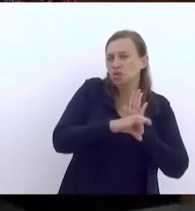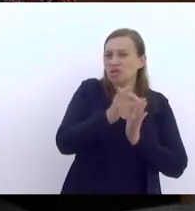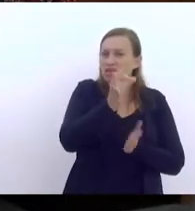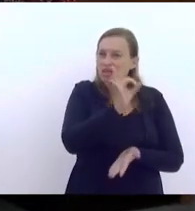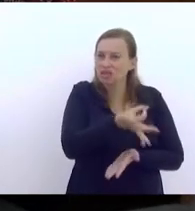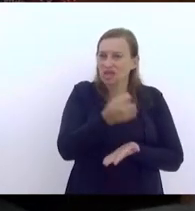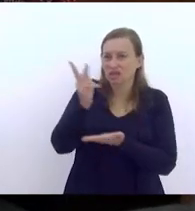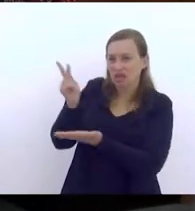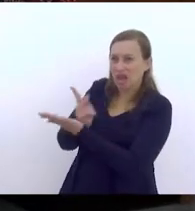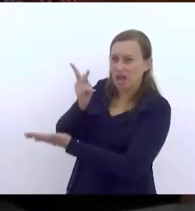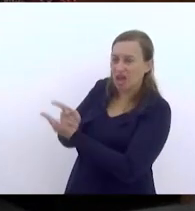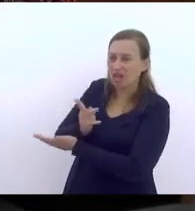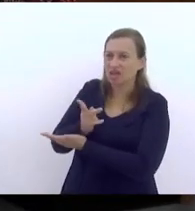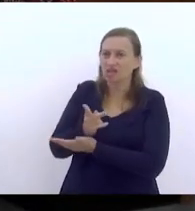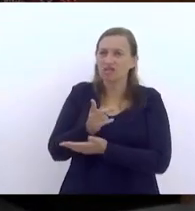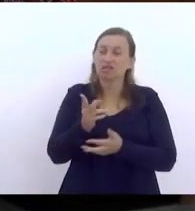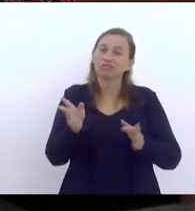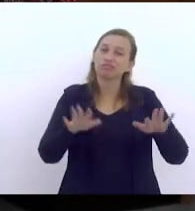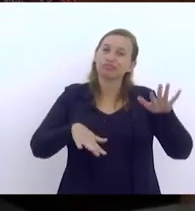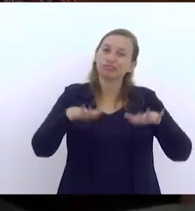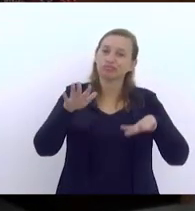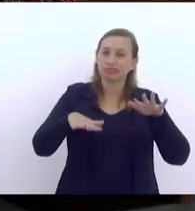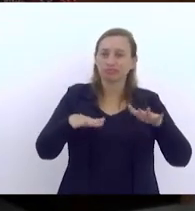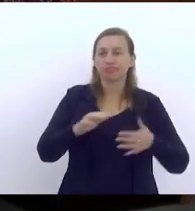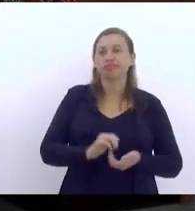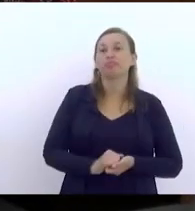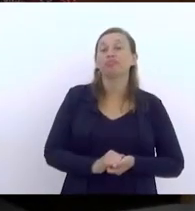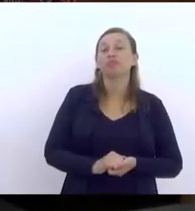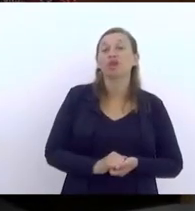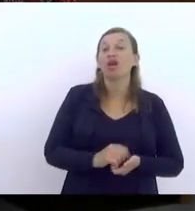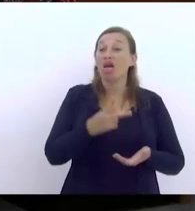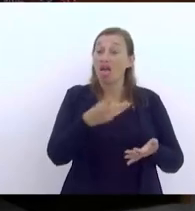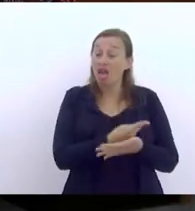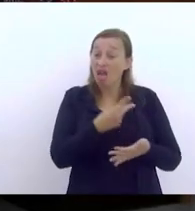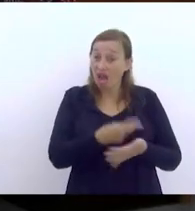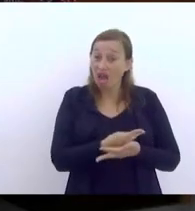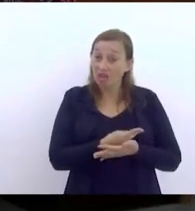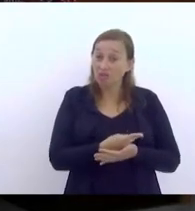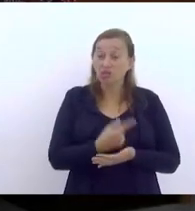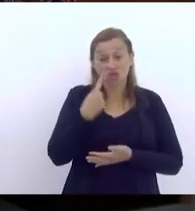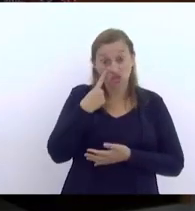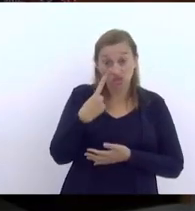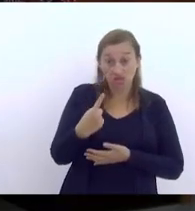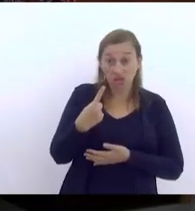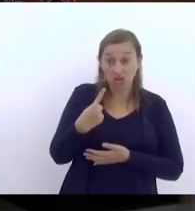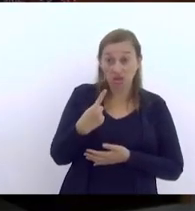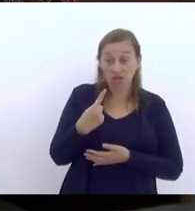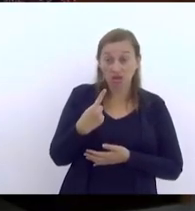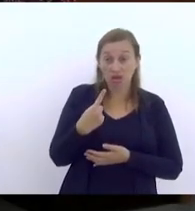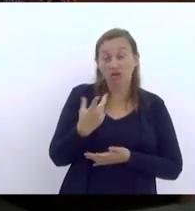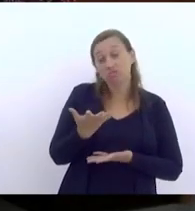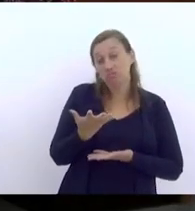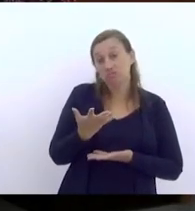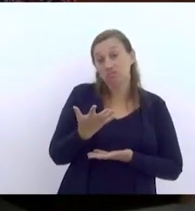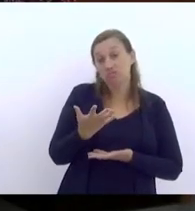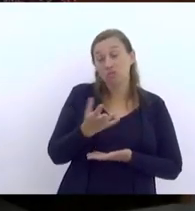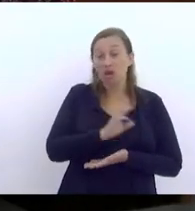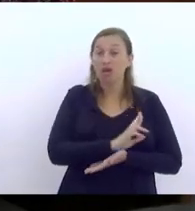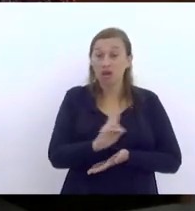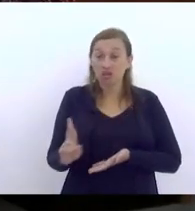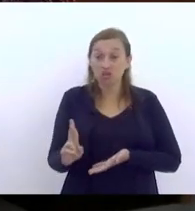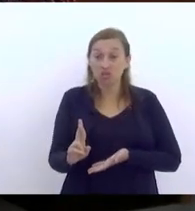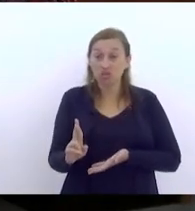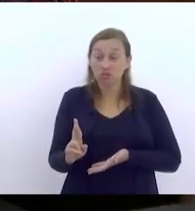certo e errado são muito relativos. É errado quando a gente vê, né,